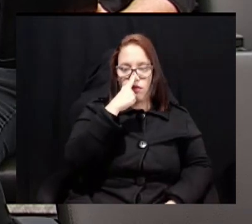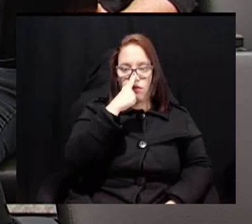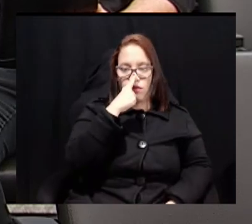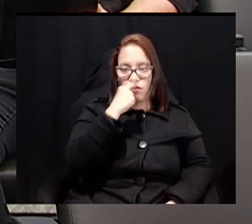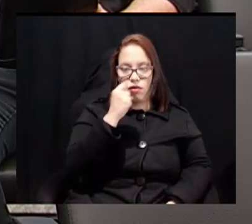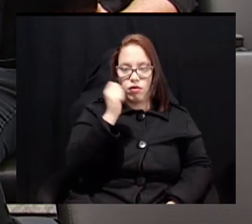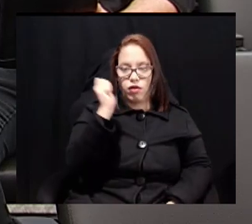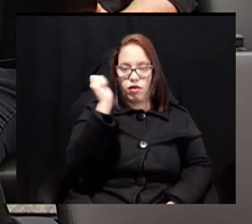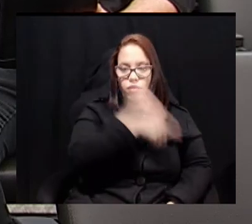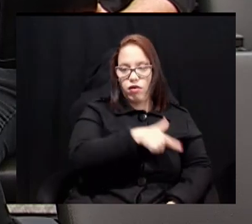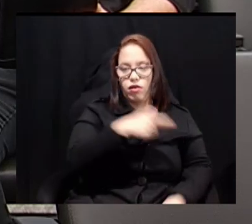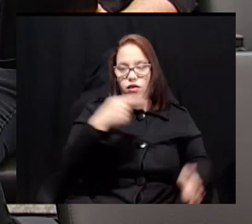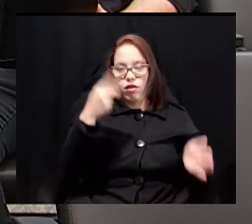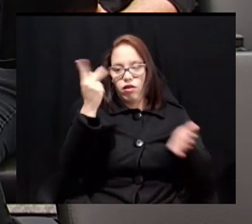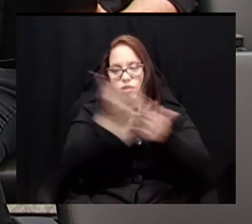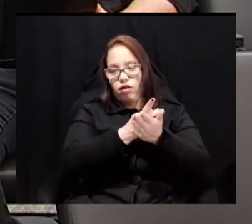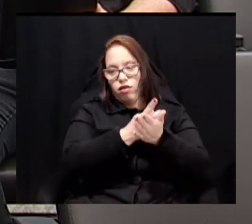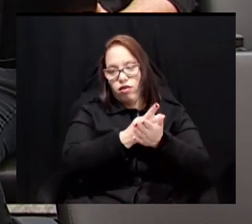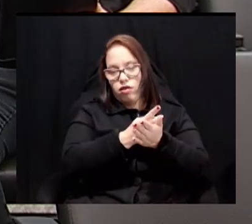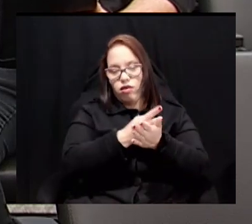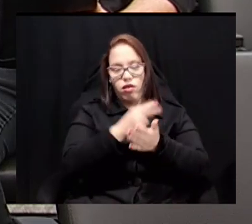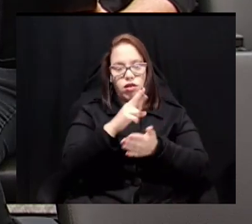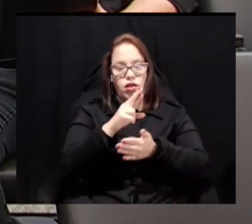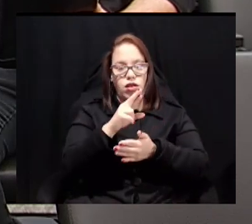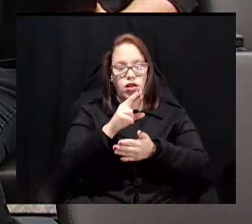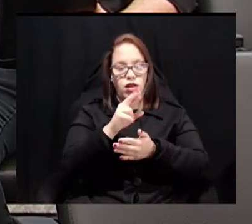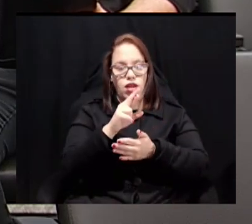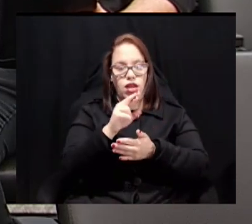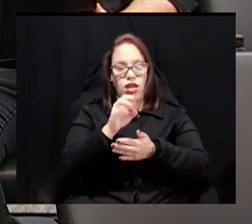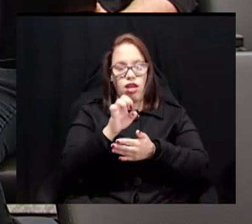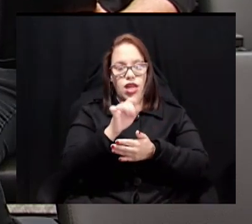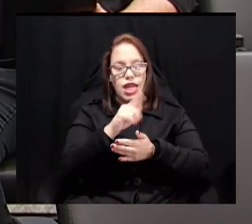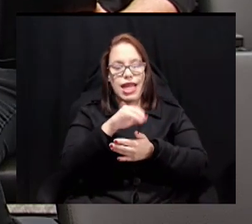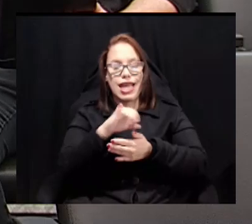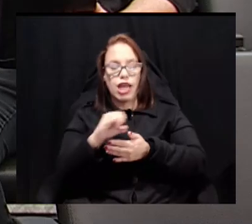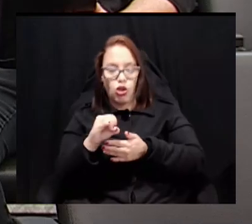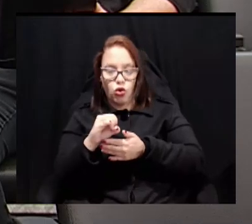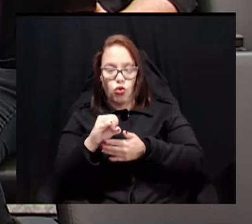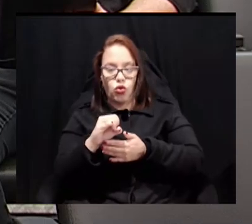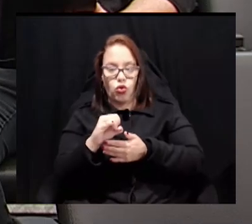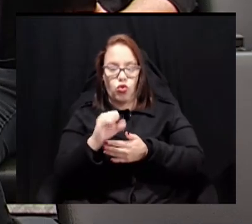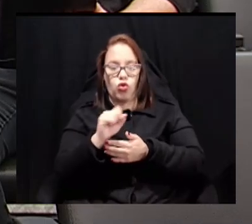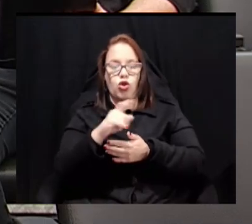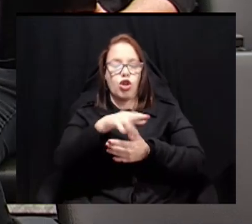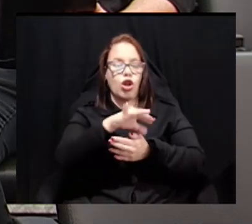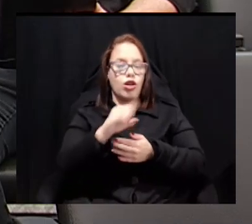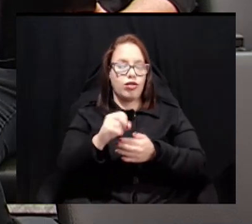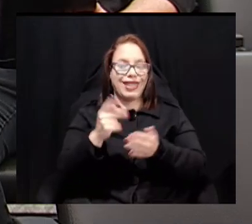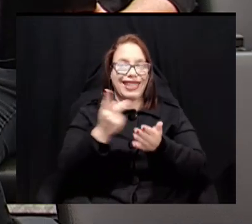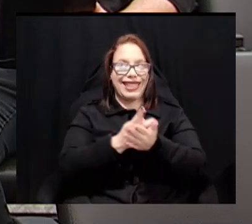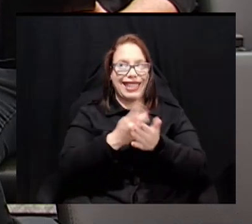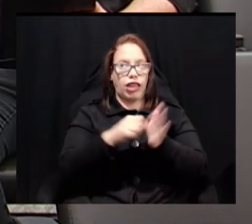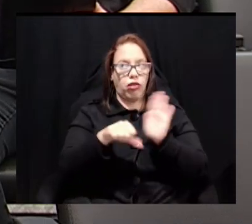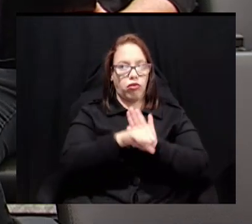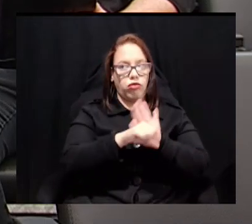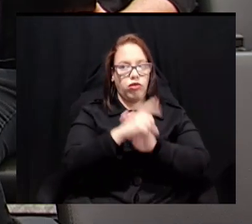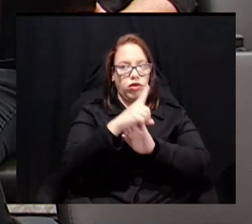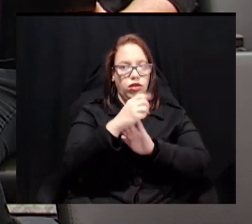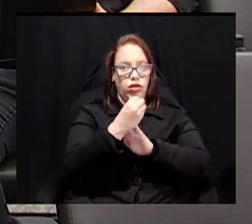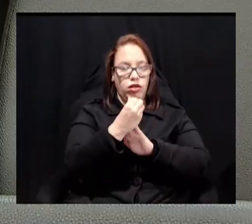resíduos sólidos. Tem muitos locais, tem muitos pontos ilegais. A cidade tem 16